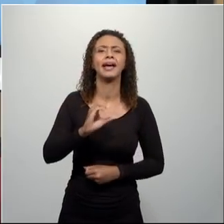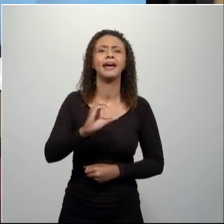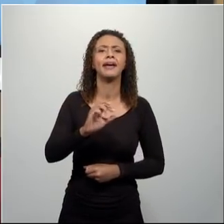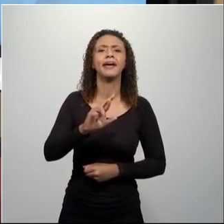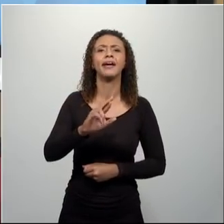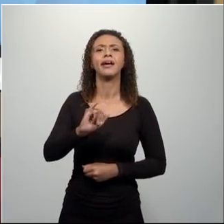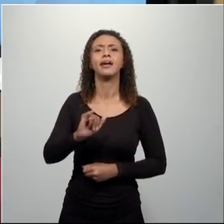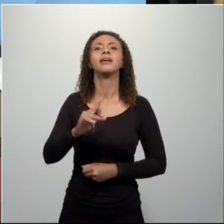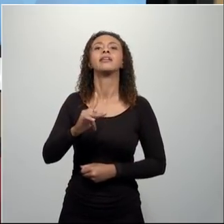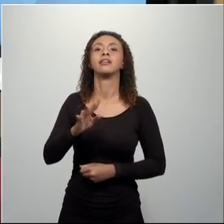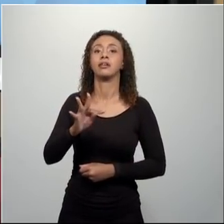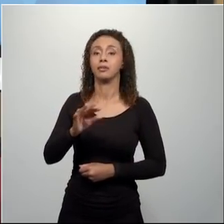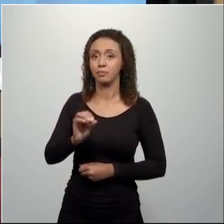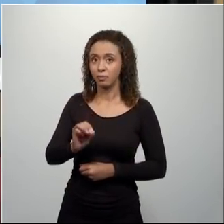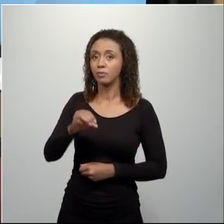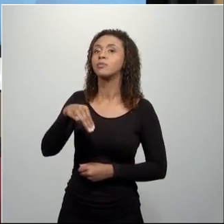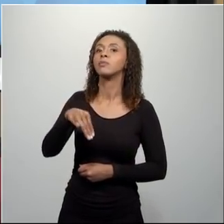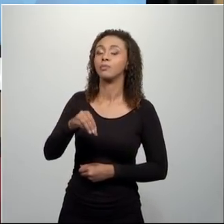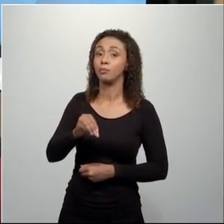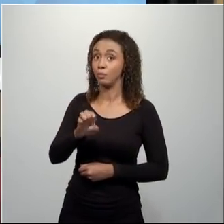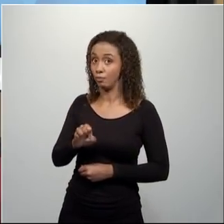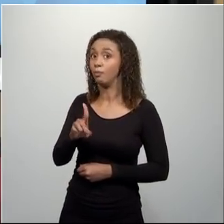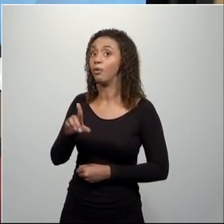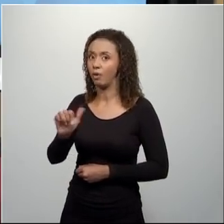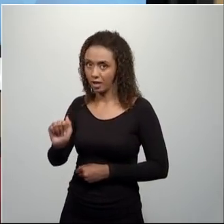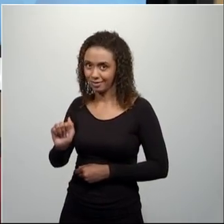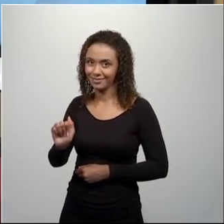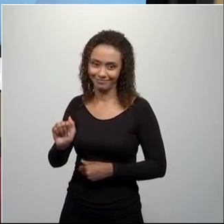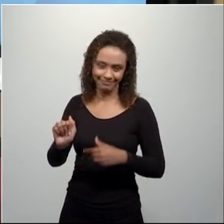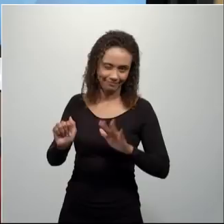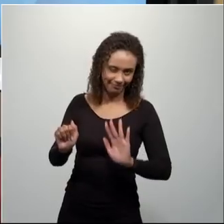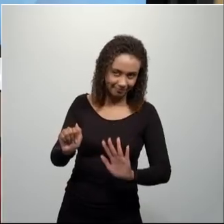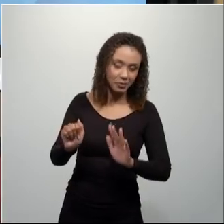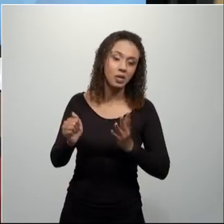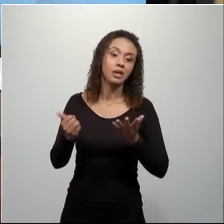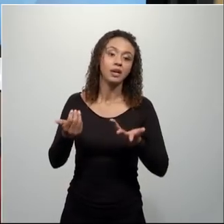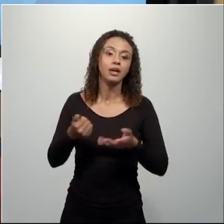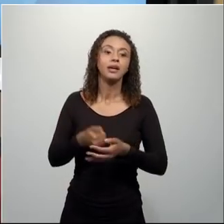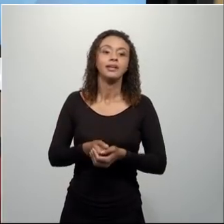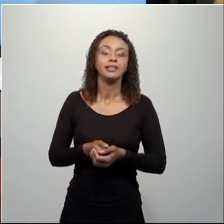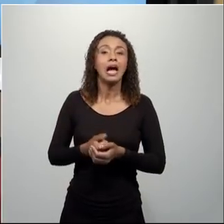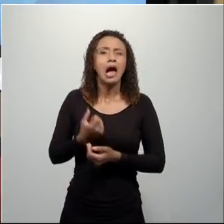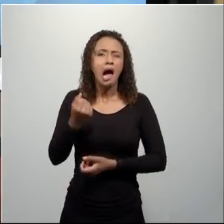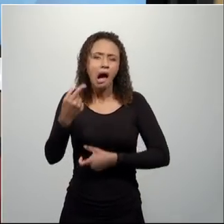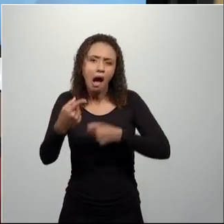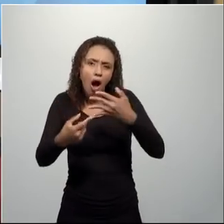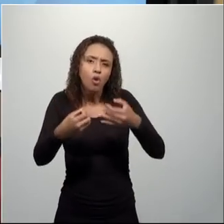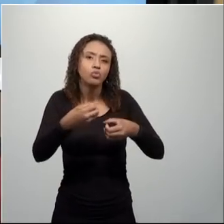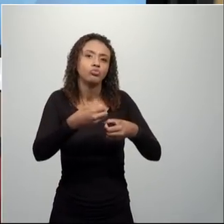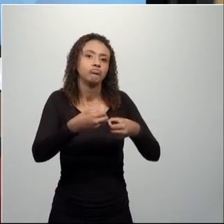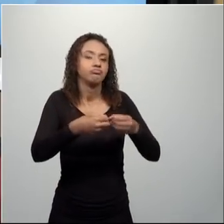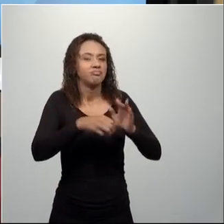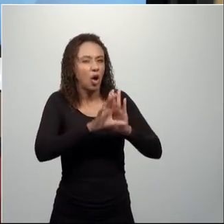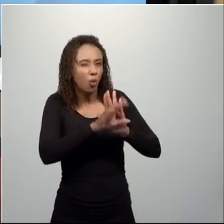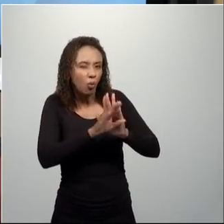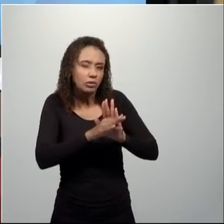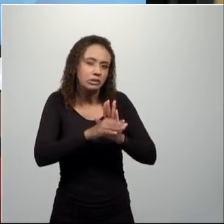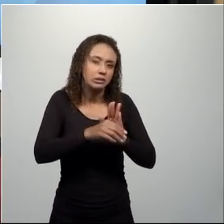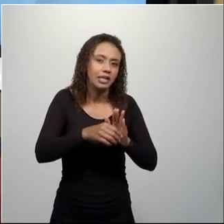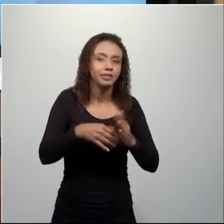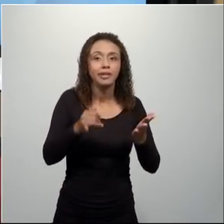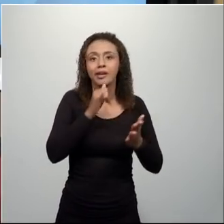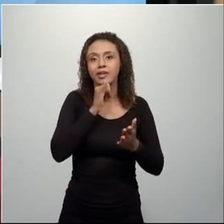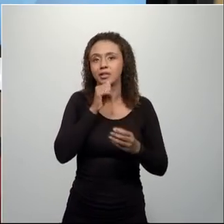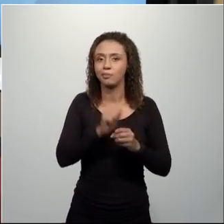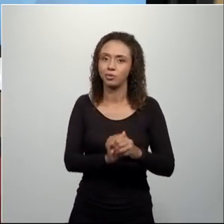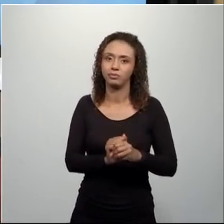semana que teve aula a então tem alguns conceitos na verdade é explicar bitkom em